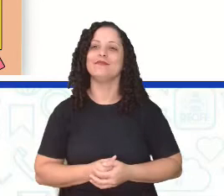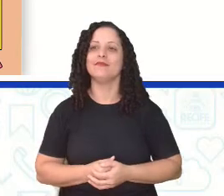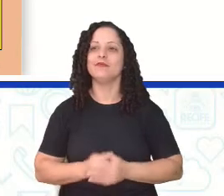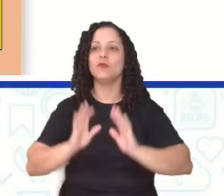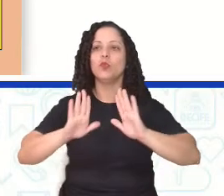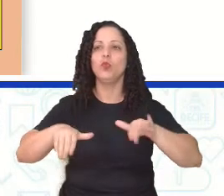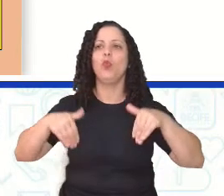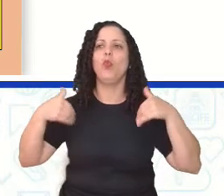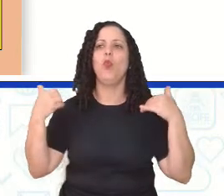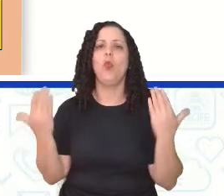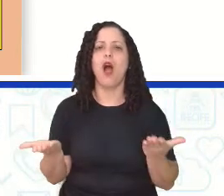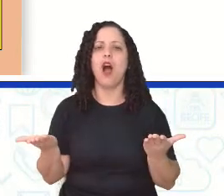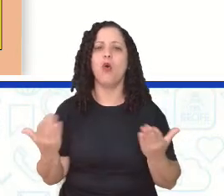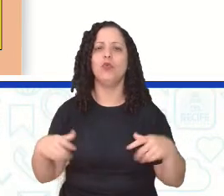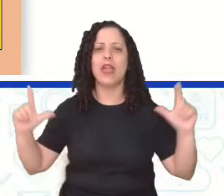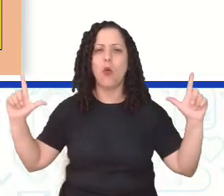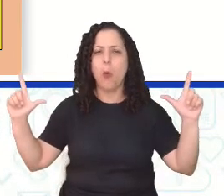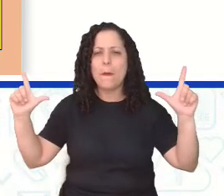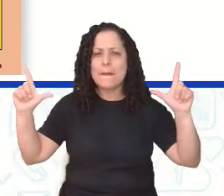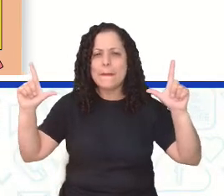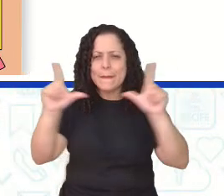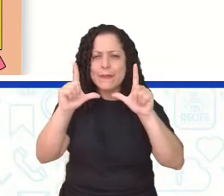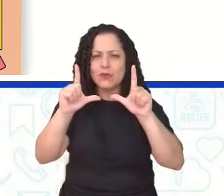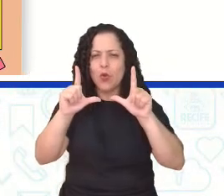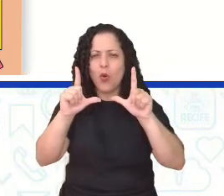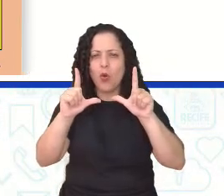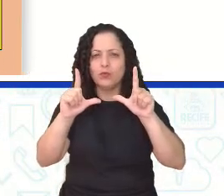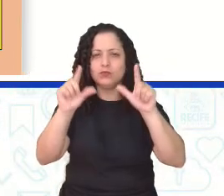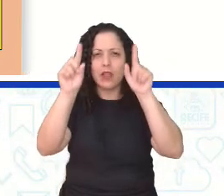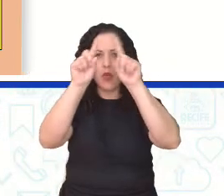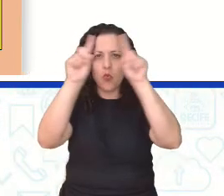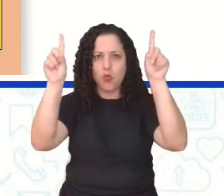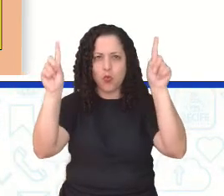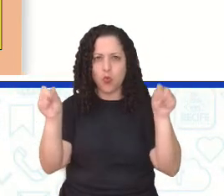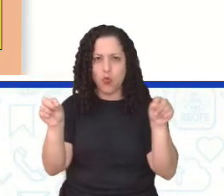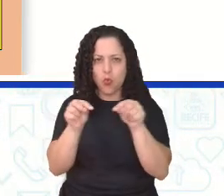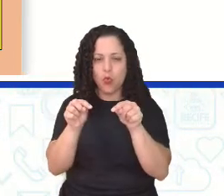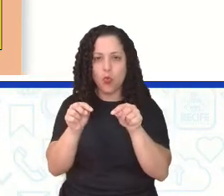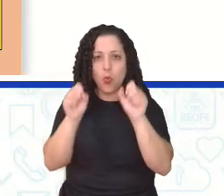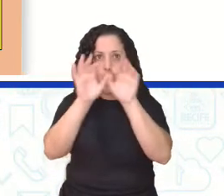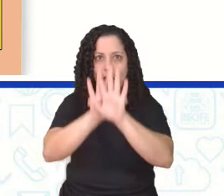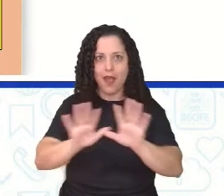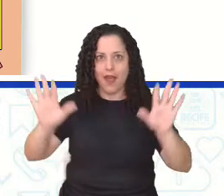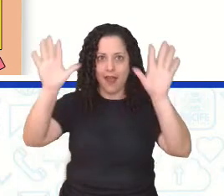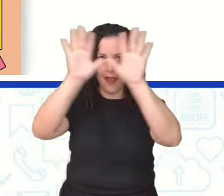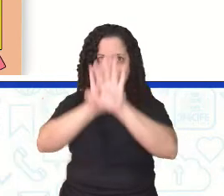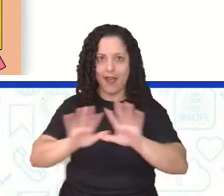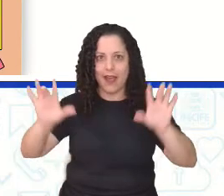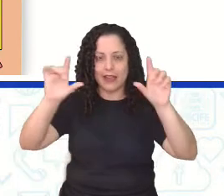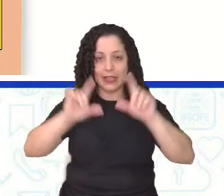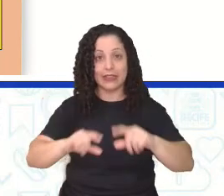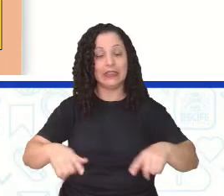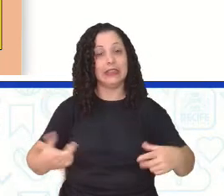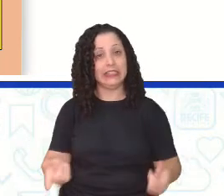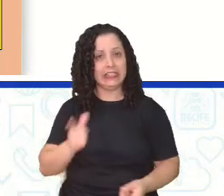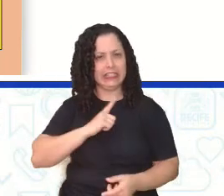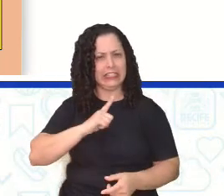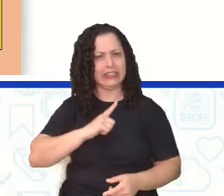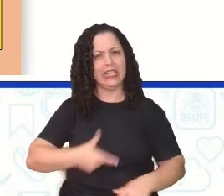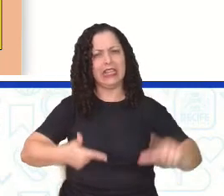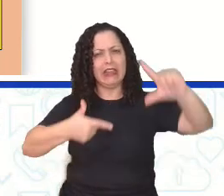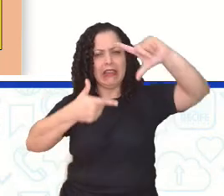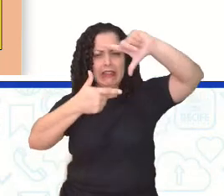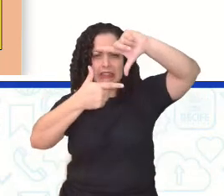Qual é o menor perímetro que você pode construir com uma área retangular de 30 metros